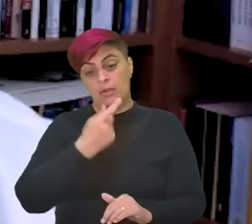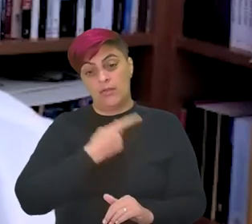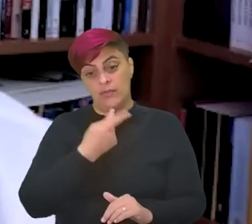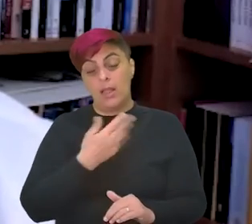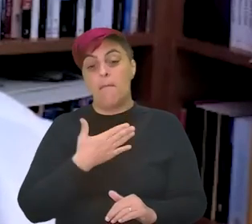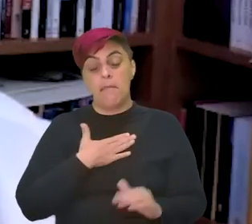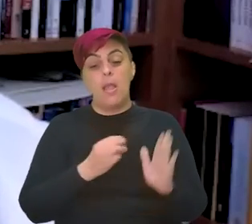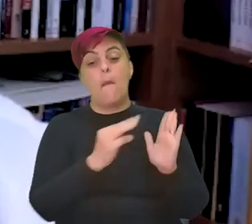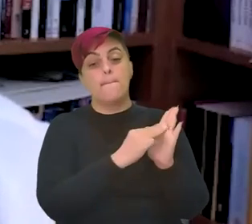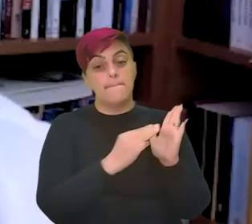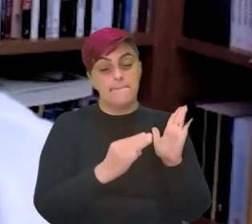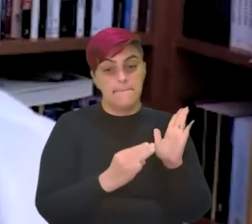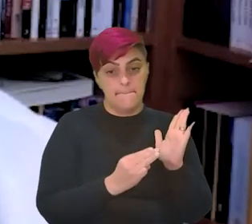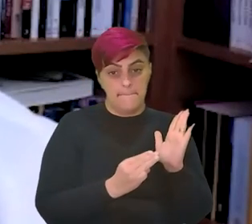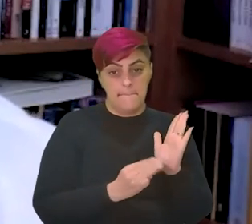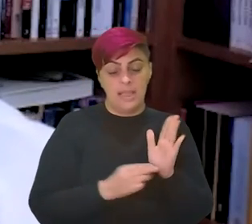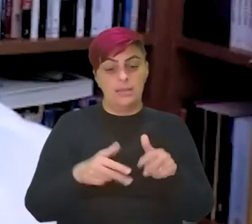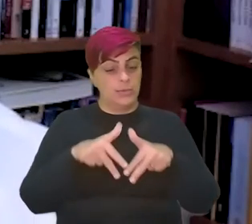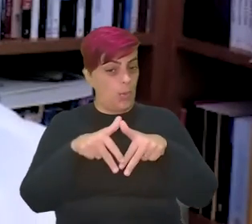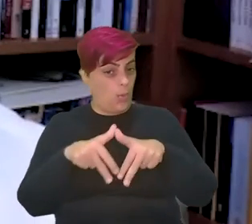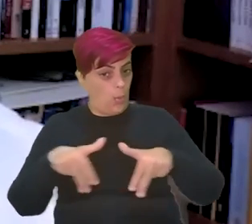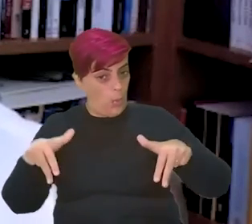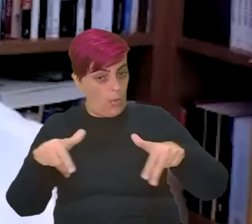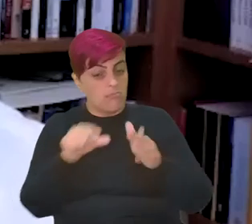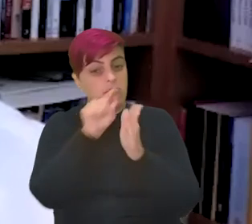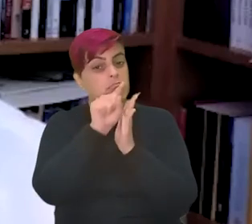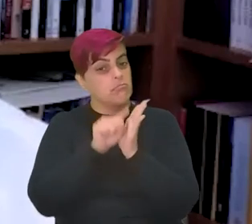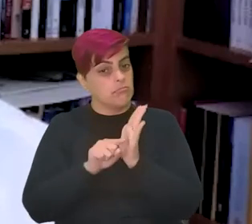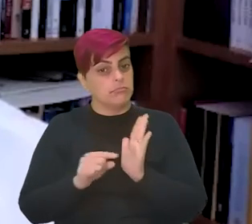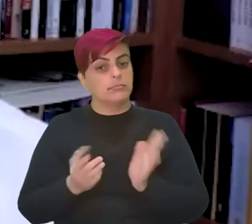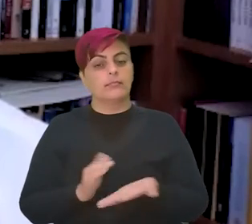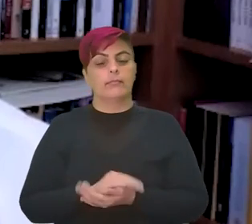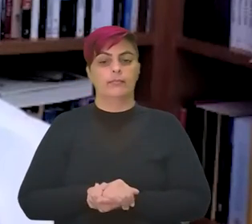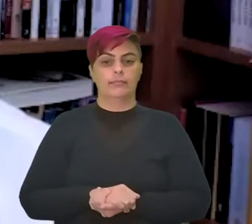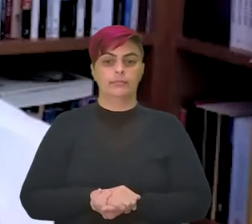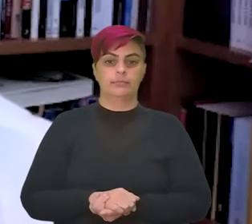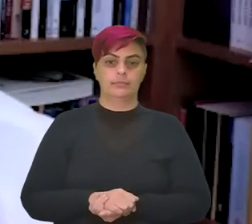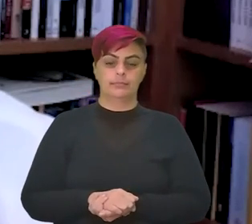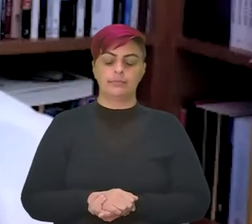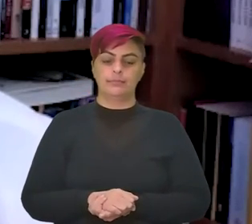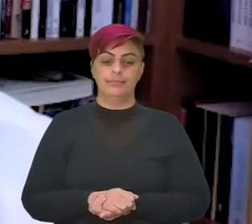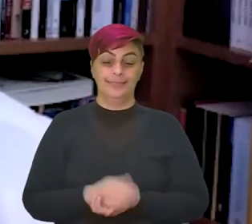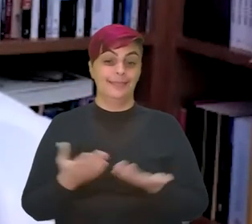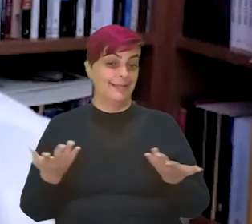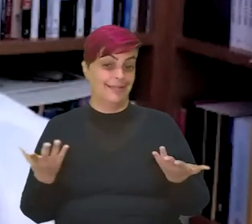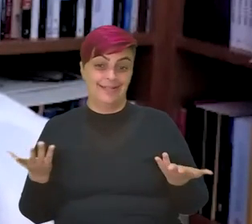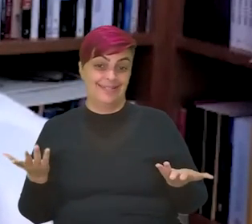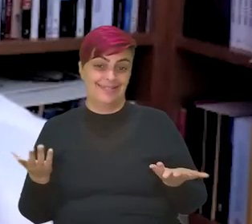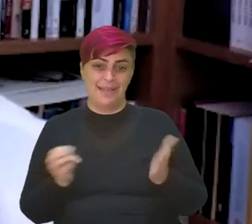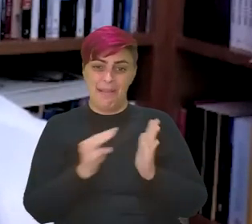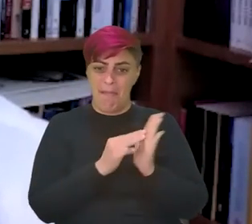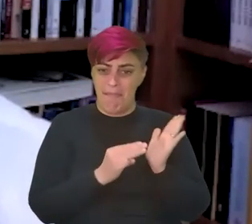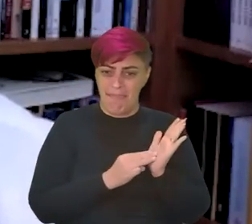antropologia dizia: meu método será etnográfico. Né? O que